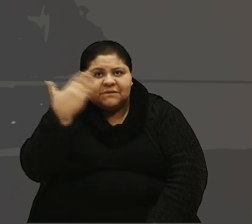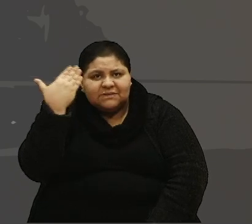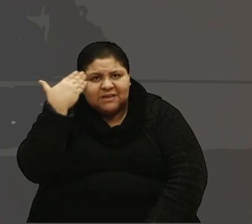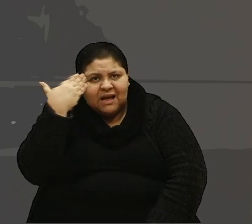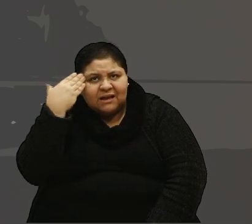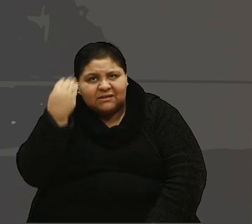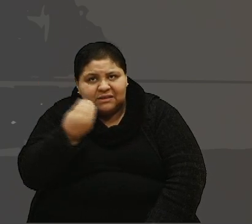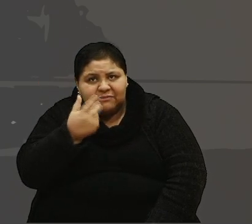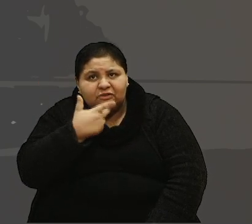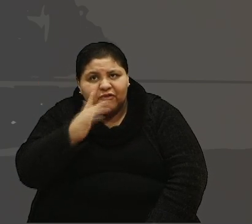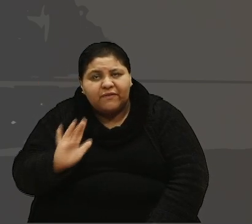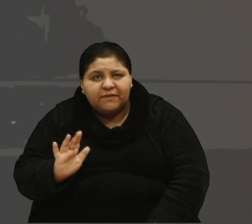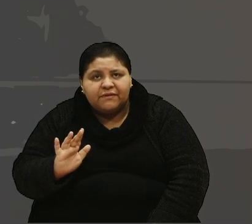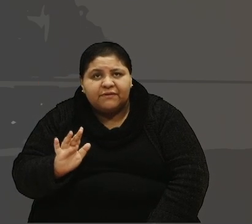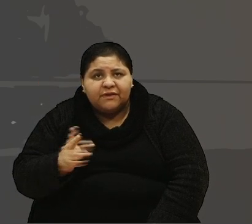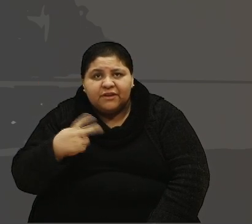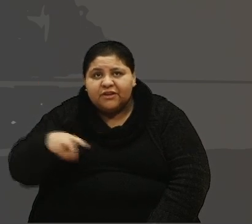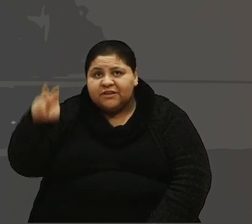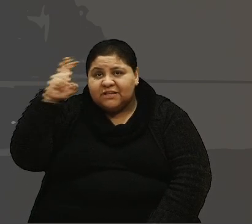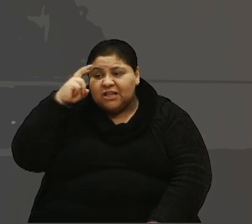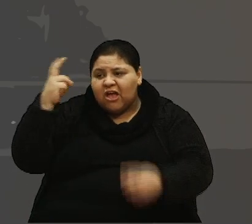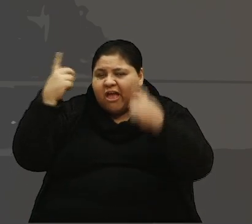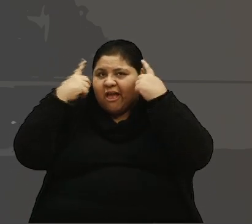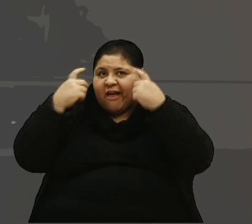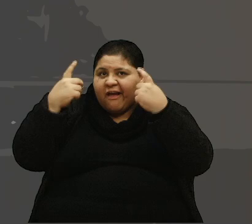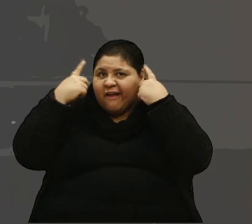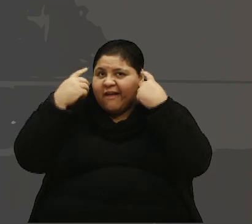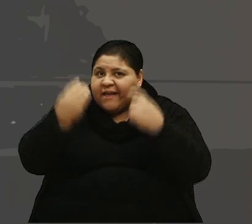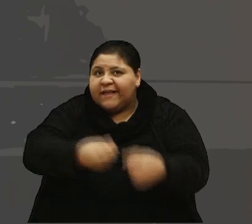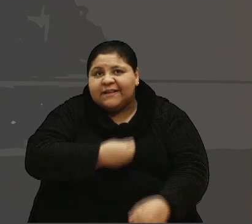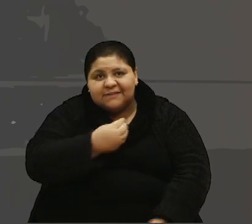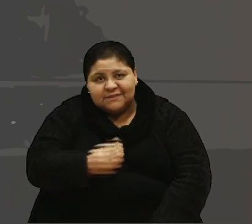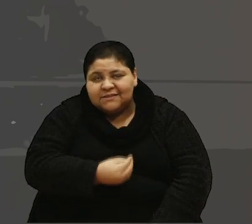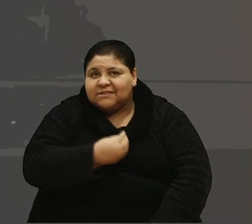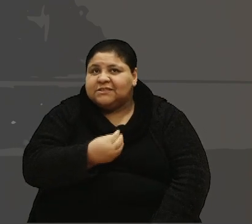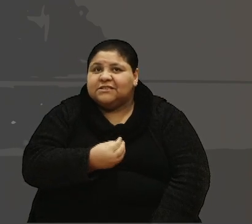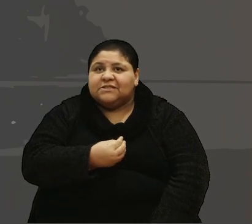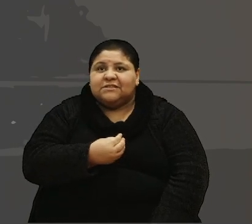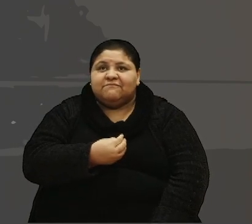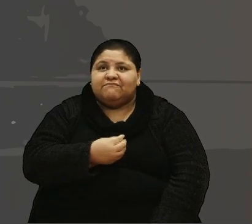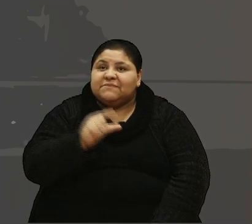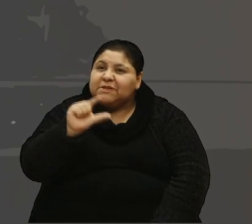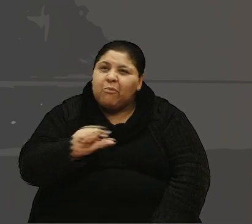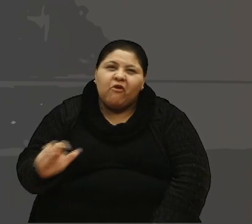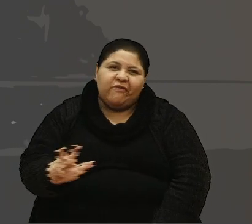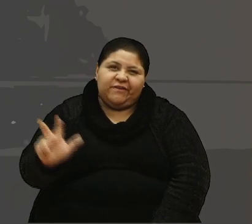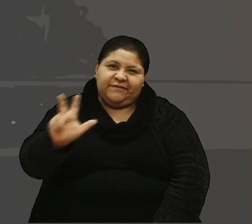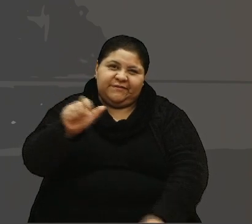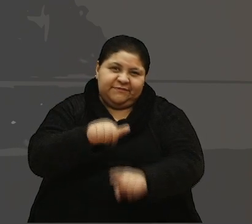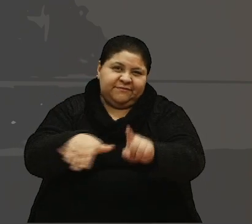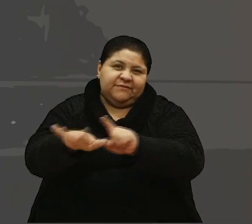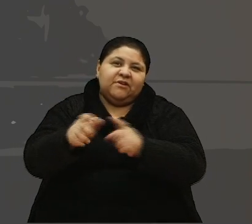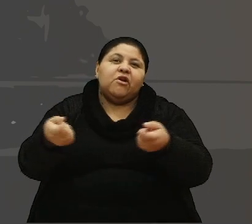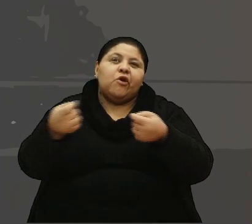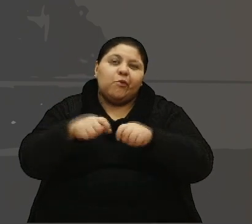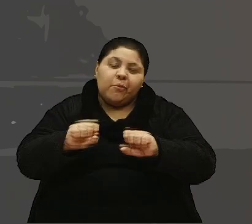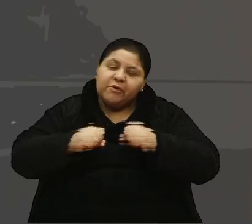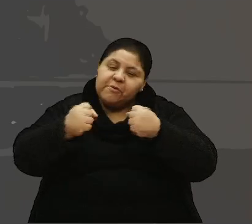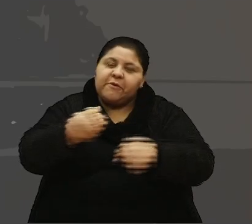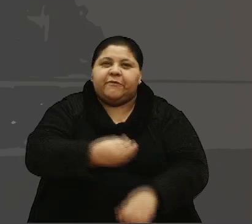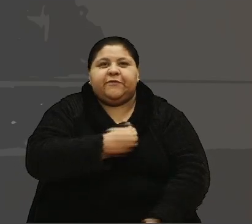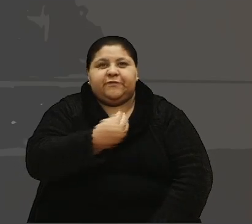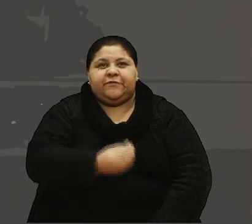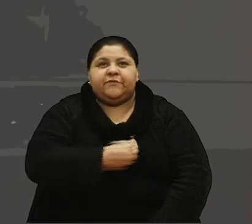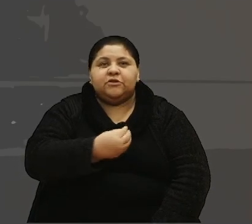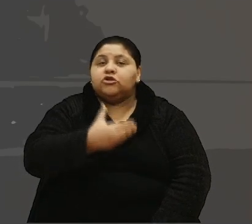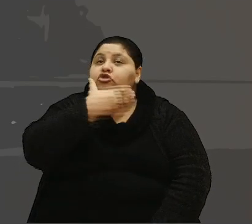sabe disso que eu estou falando. Que a cultura da violência, a vida vale pouco na nossa sociedade. Nós precisamos defender a vida